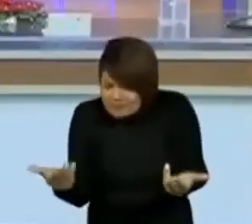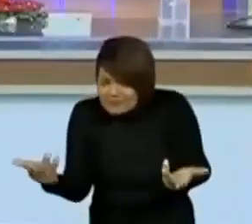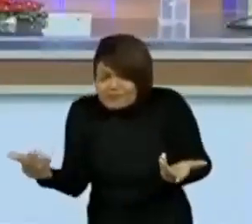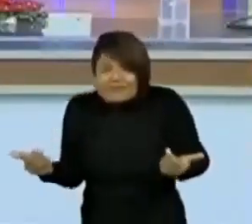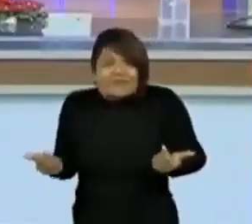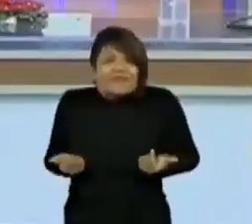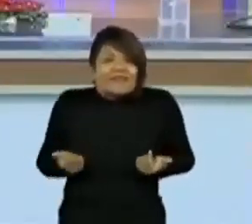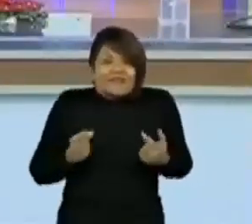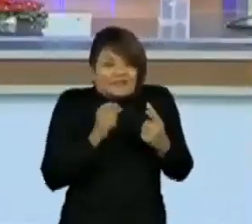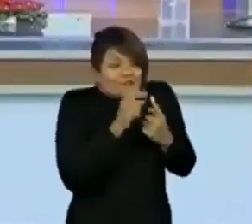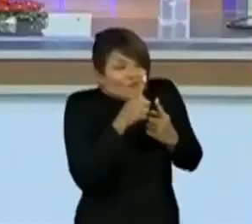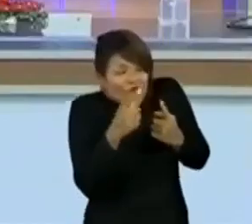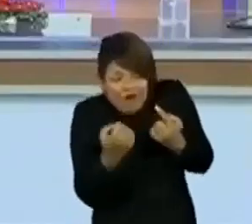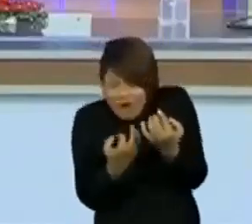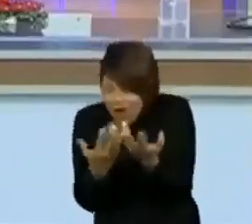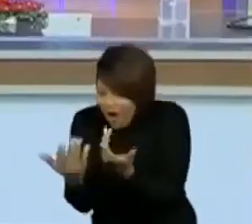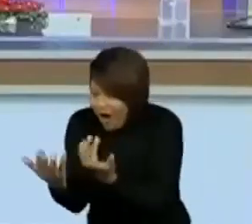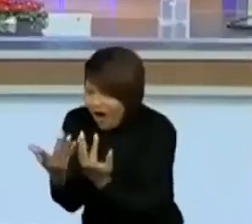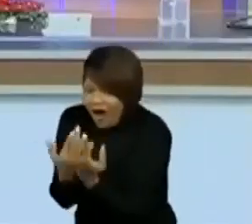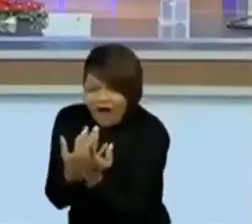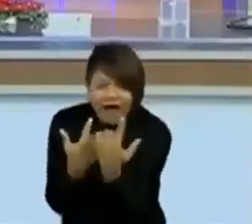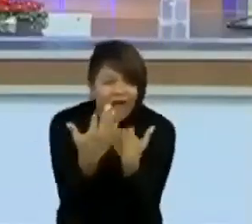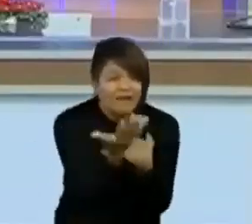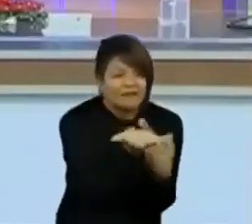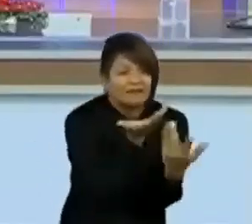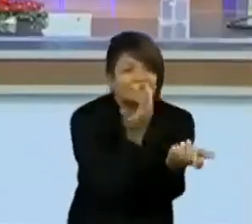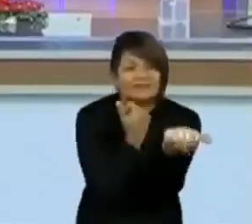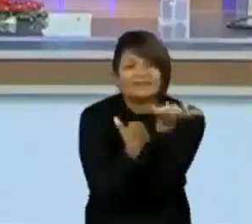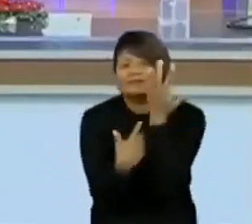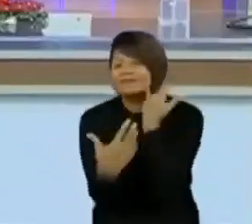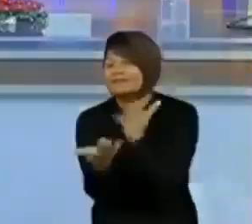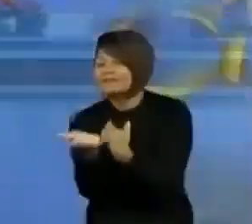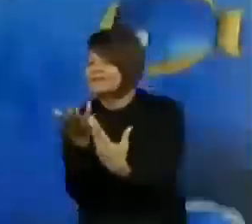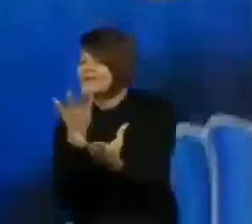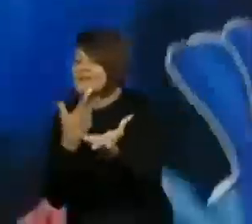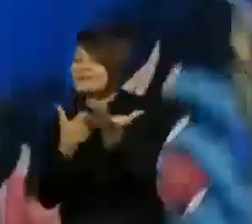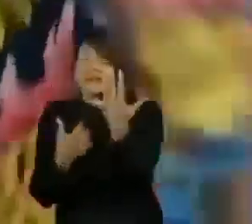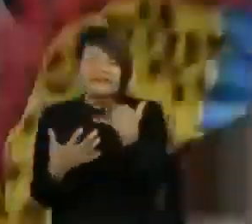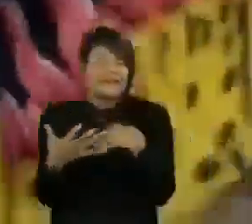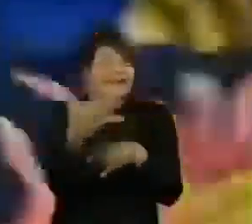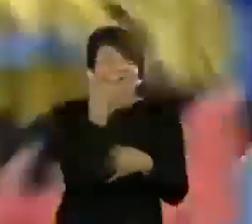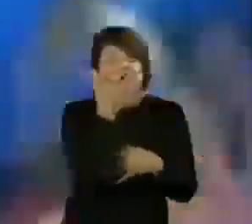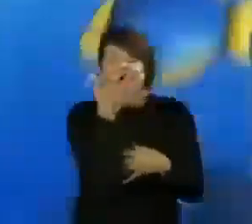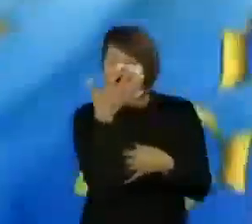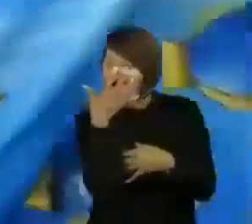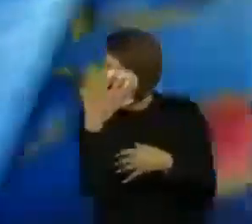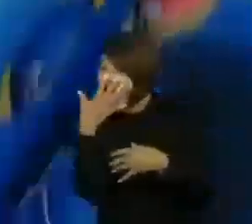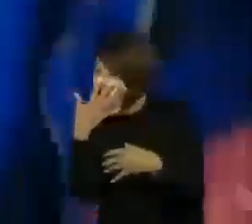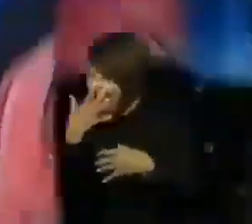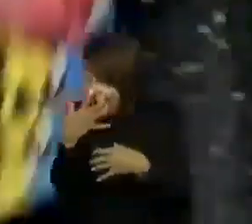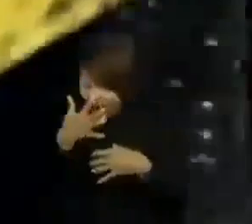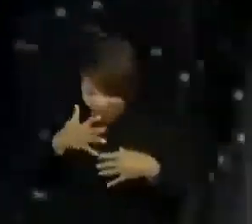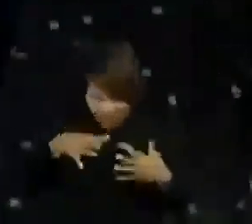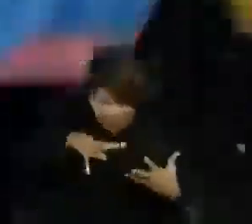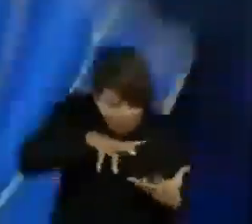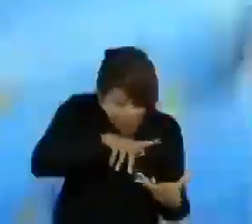tantas folhagens diferentes. Ficou encantada com aquele universo.